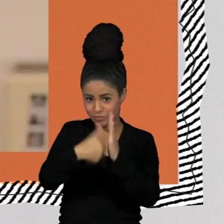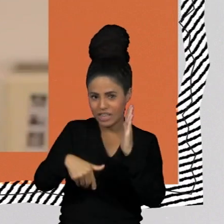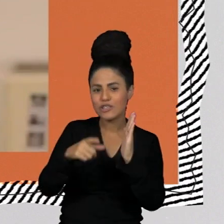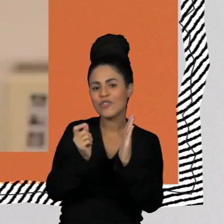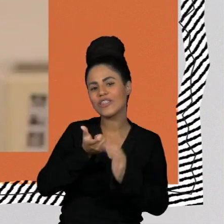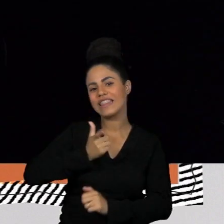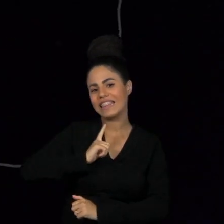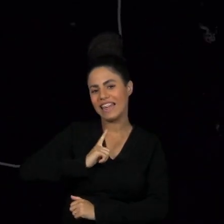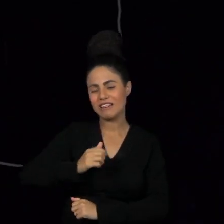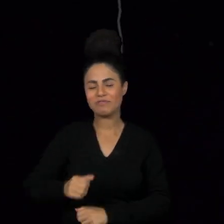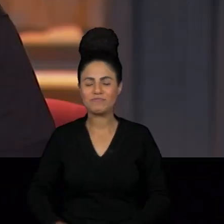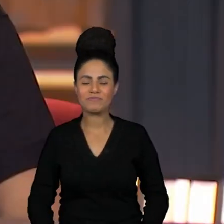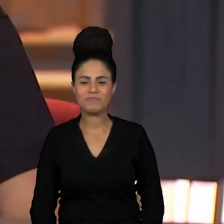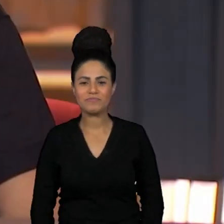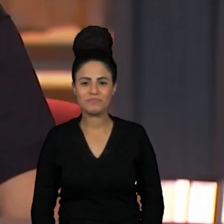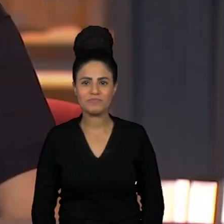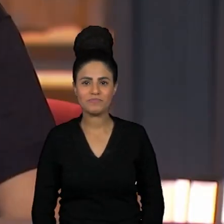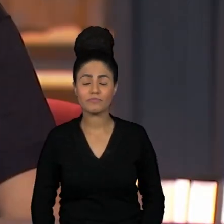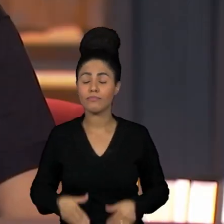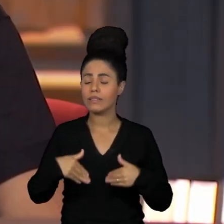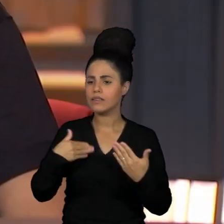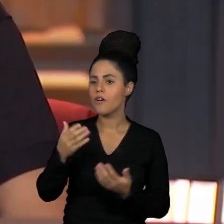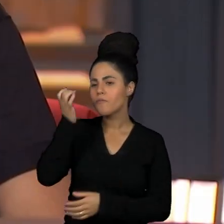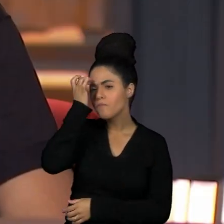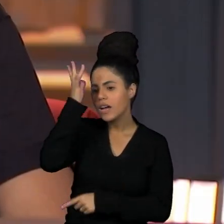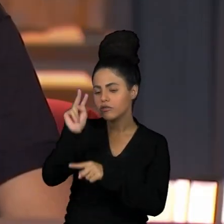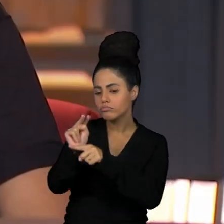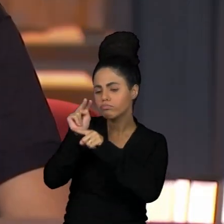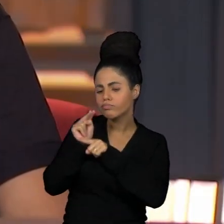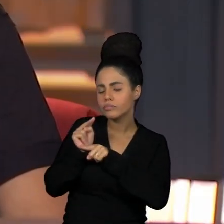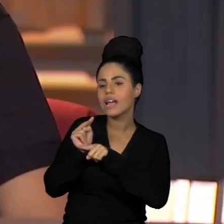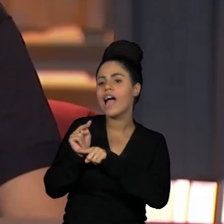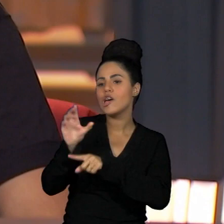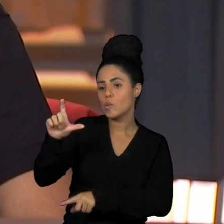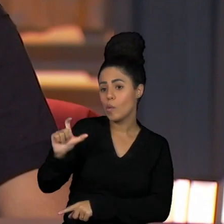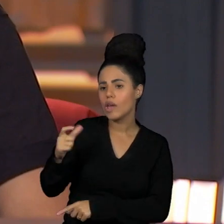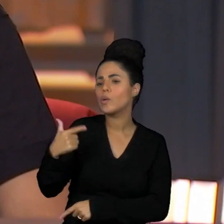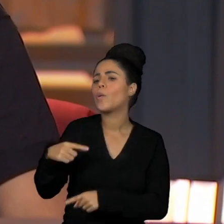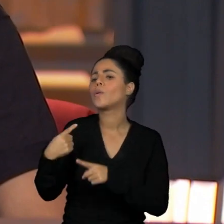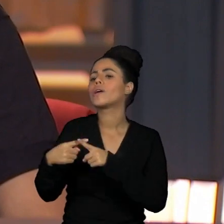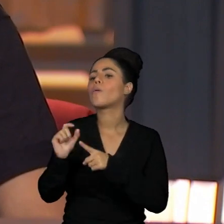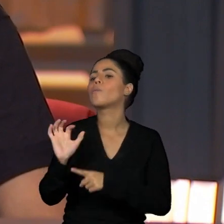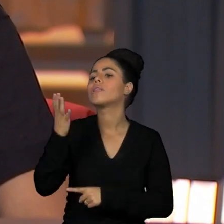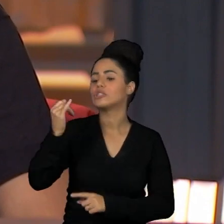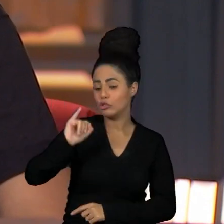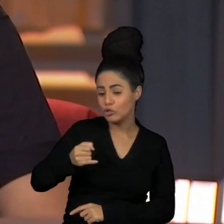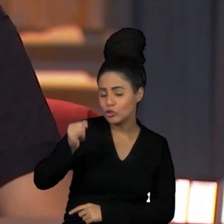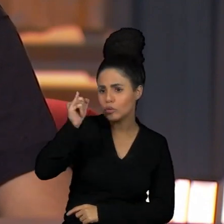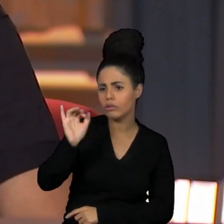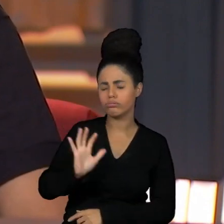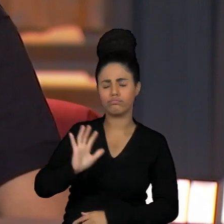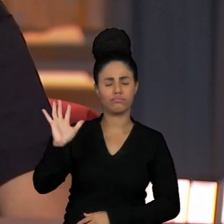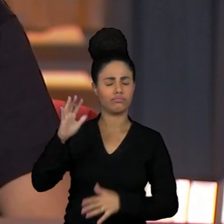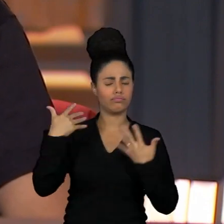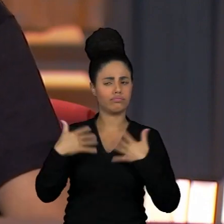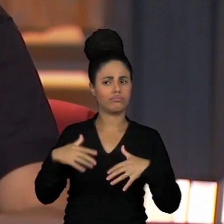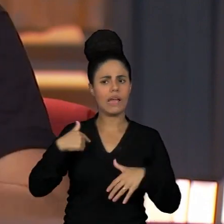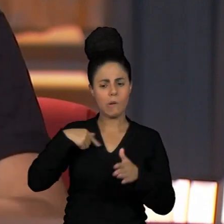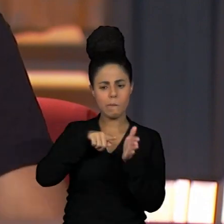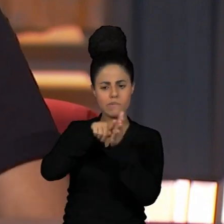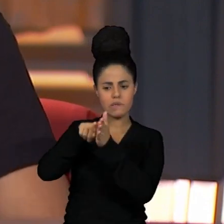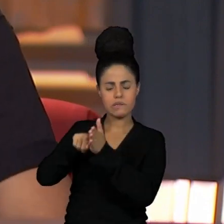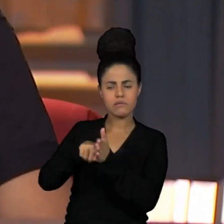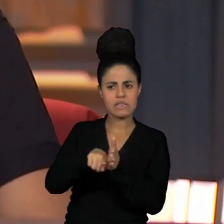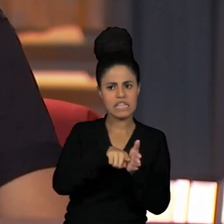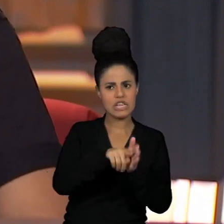juro, tá bom? Quando facilita o crédito, é porque os juros é muito alto. Então, eu fiz até uma pesquisa, né, nesse